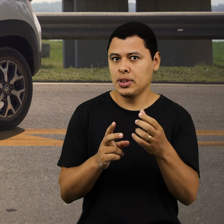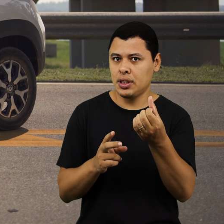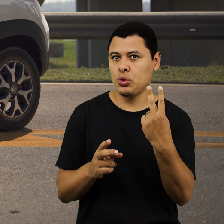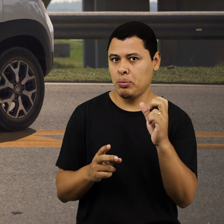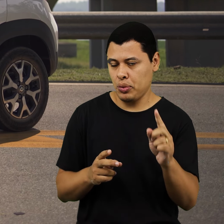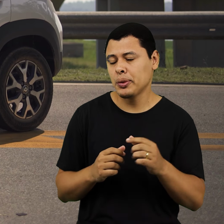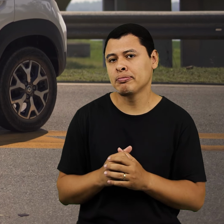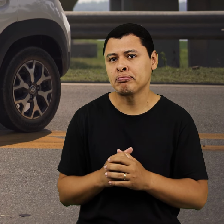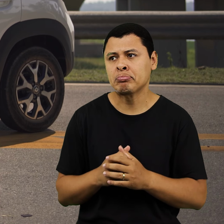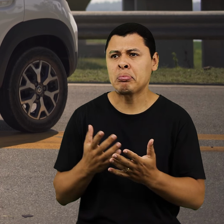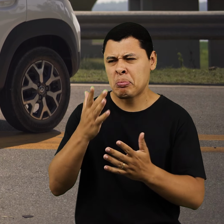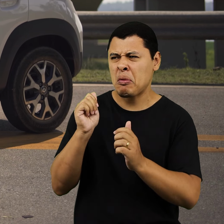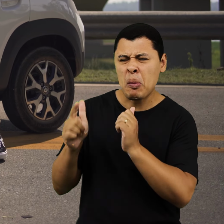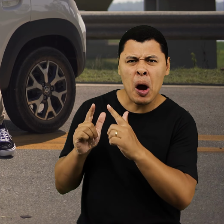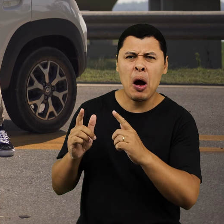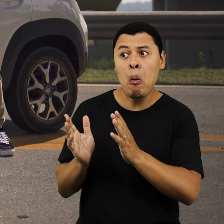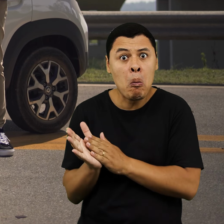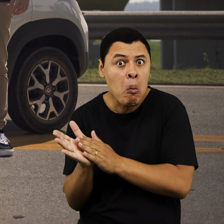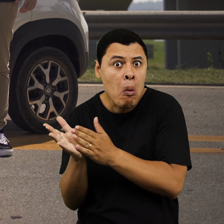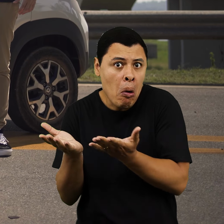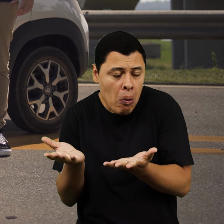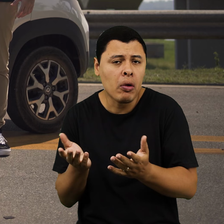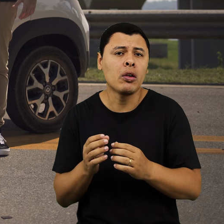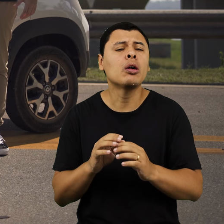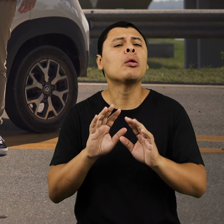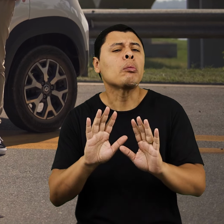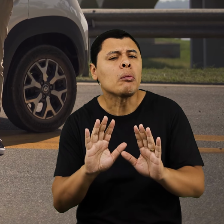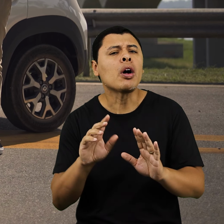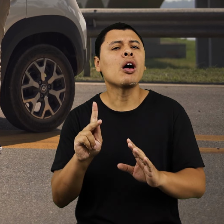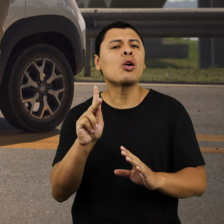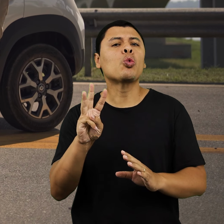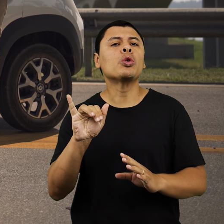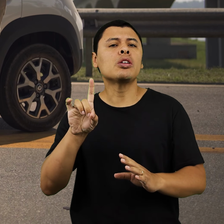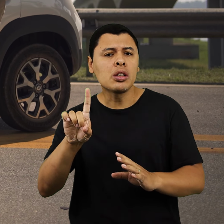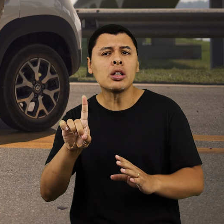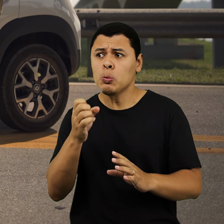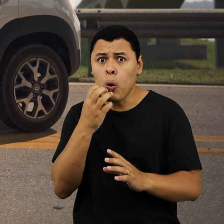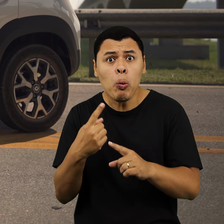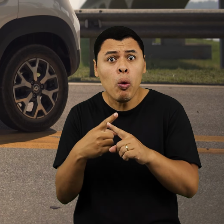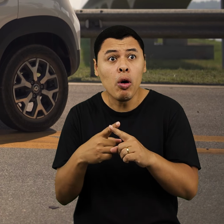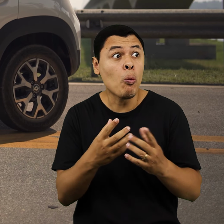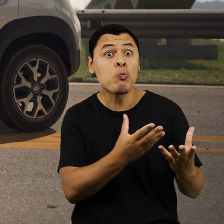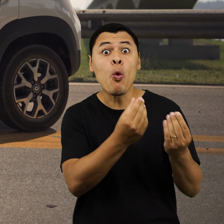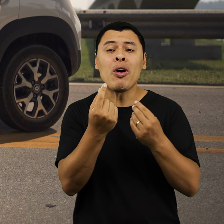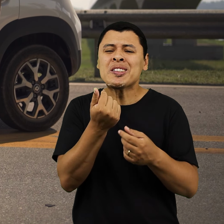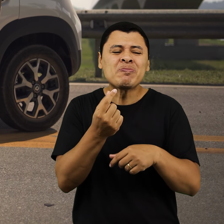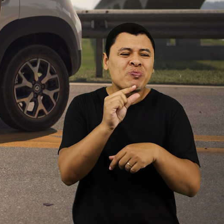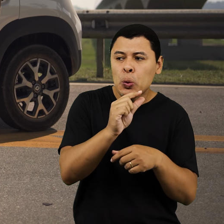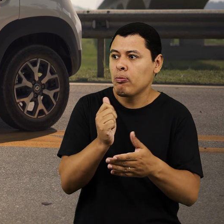Entre críticas e elogios, o grande fato é que o Kwid possibilitou ser a porta de entrada para o universo do 0 km para muita